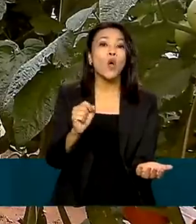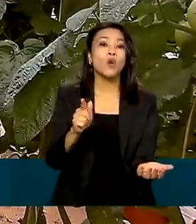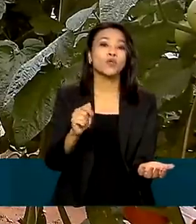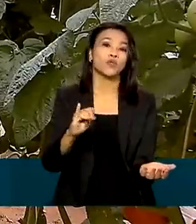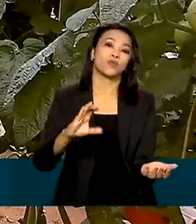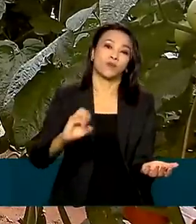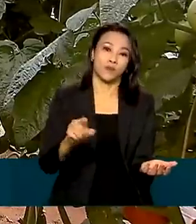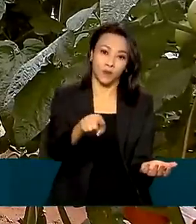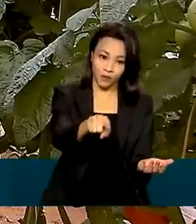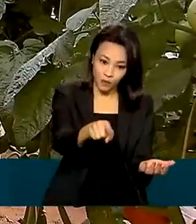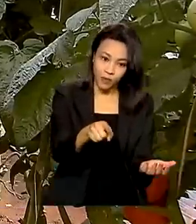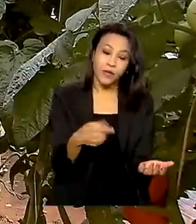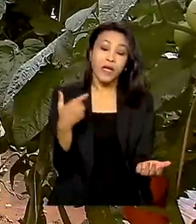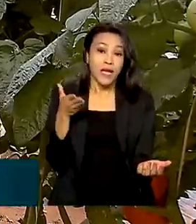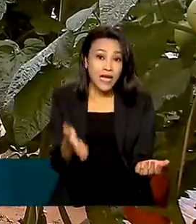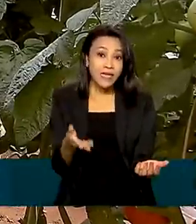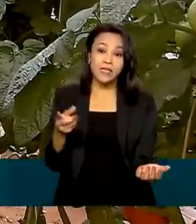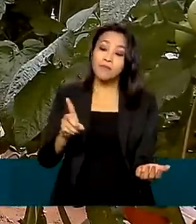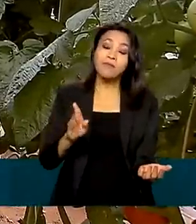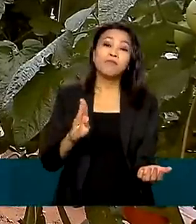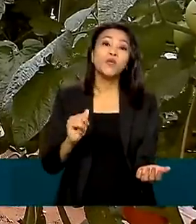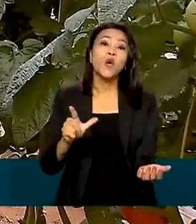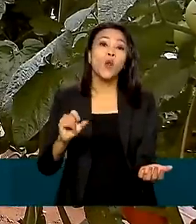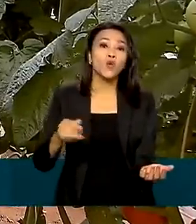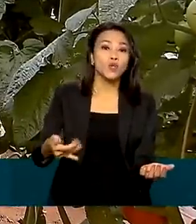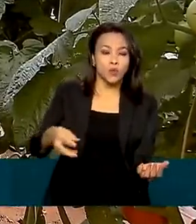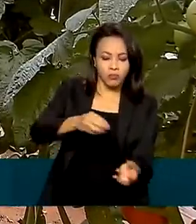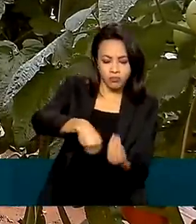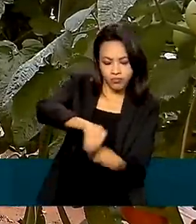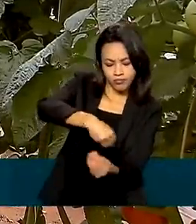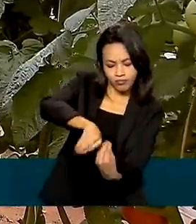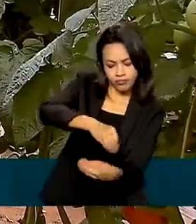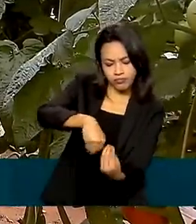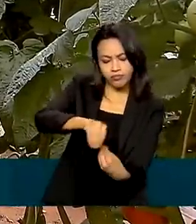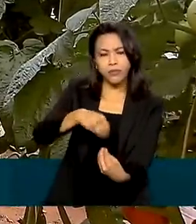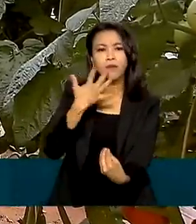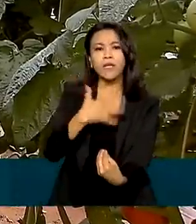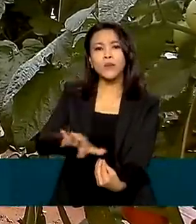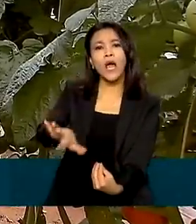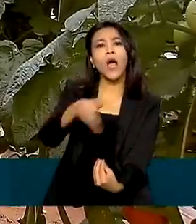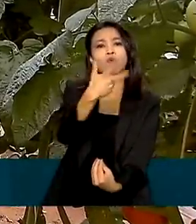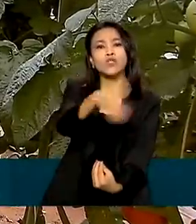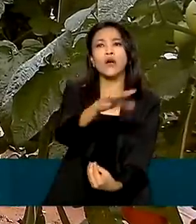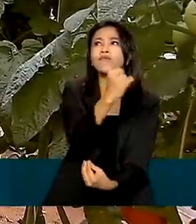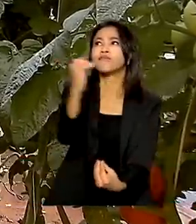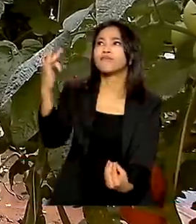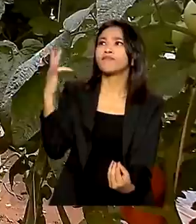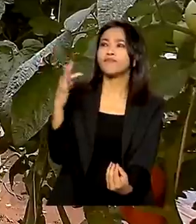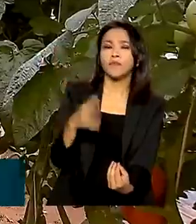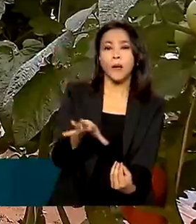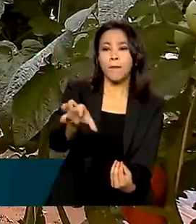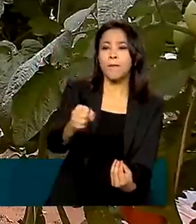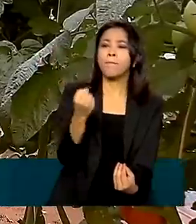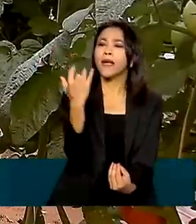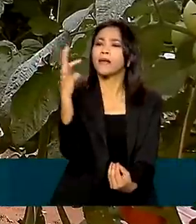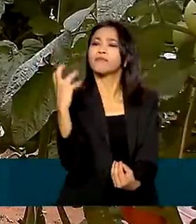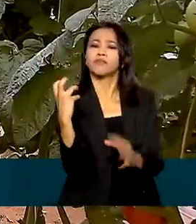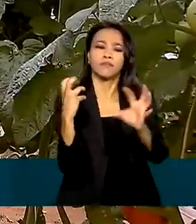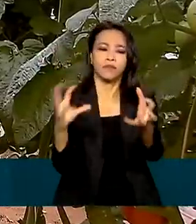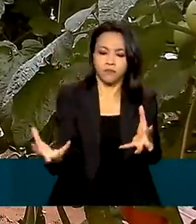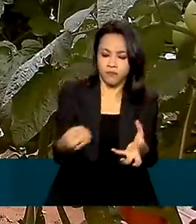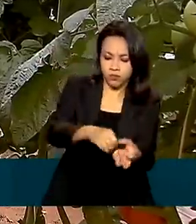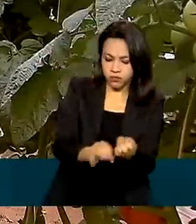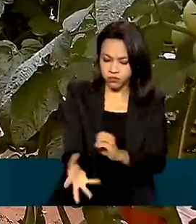defensivos agrícolas biológicos são feitos a partir de substâncias que já estão na natureza, como extratos de outras plantas, produtos